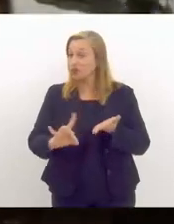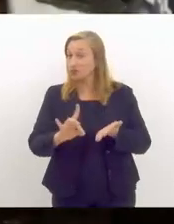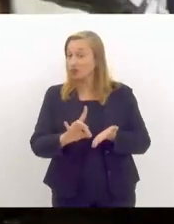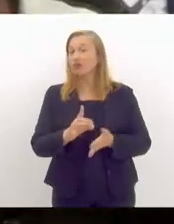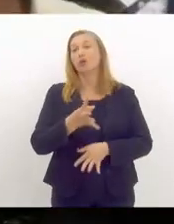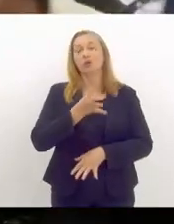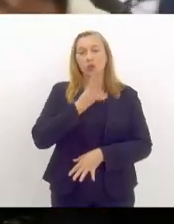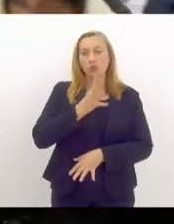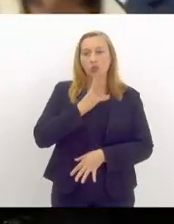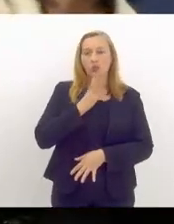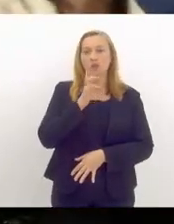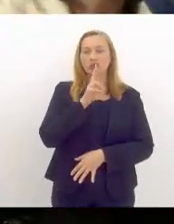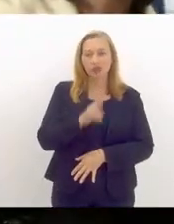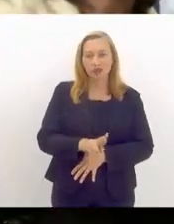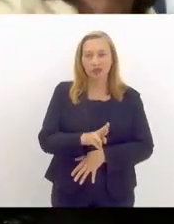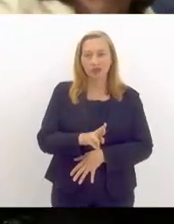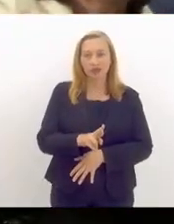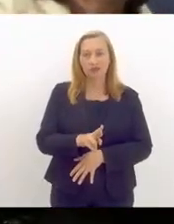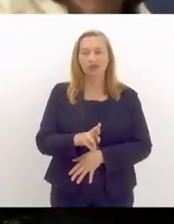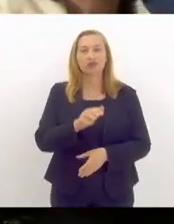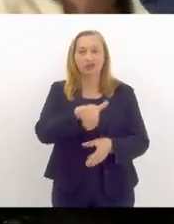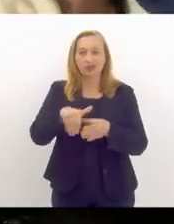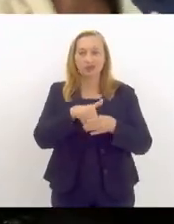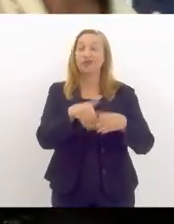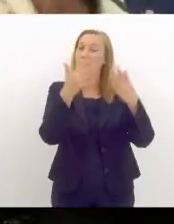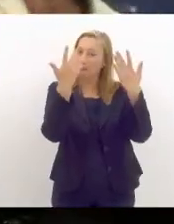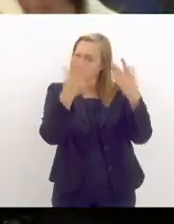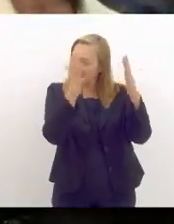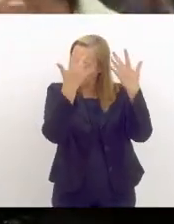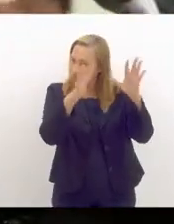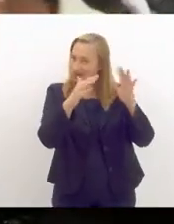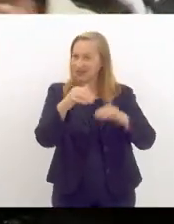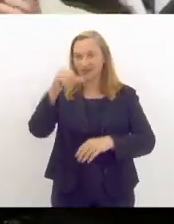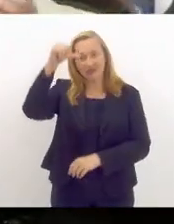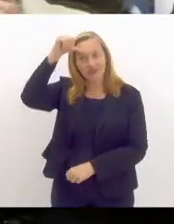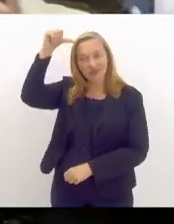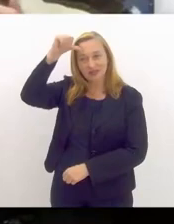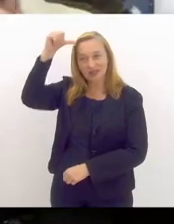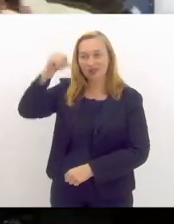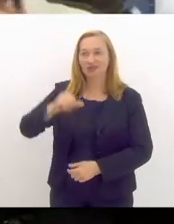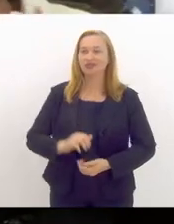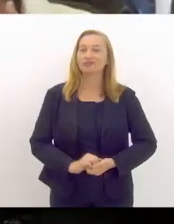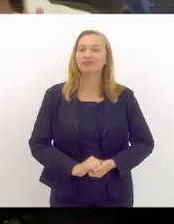reconhecem o resultado das urnas. Portanto, parabéns, Cláudio Castro.